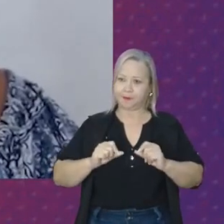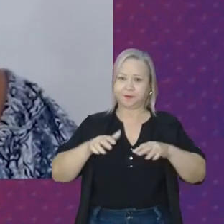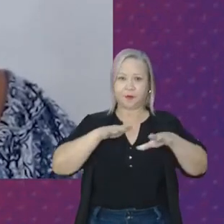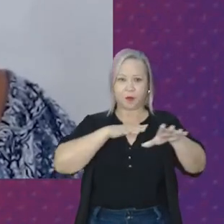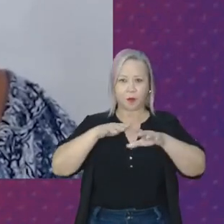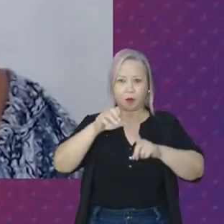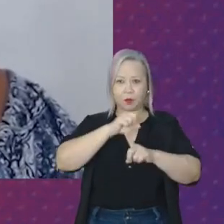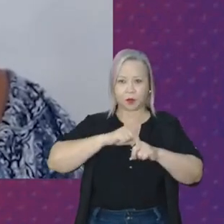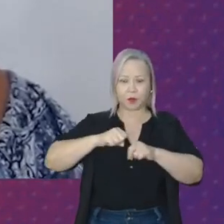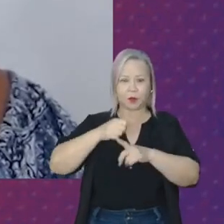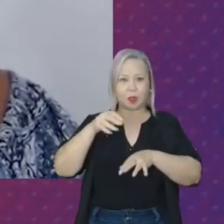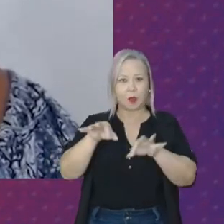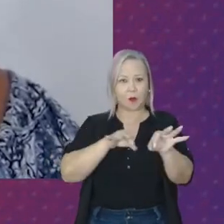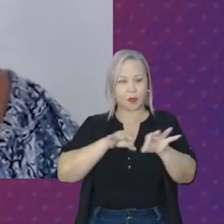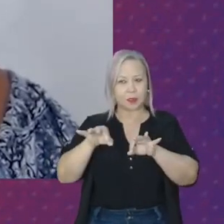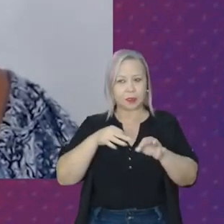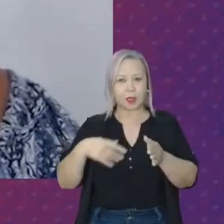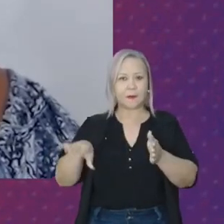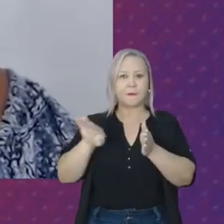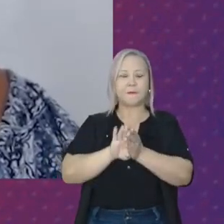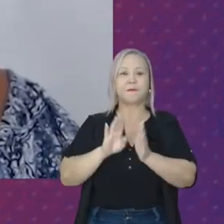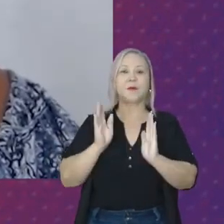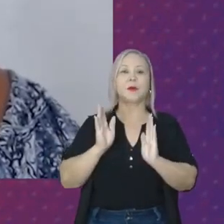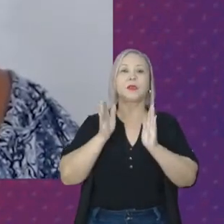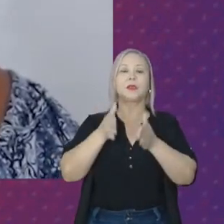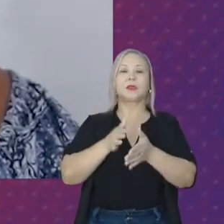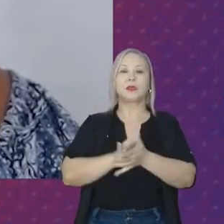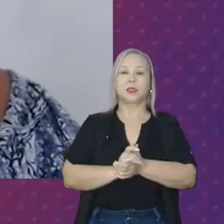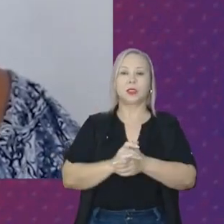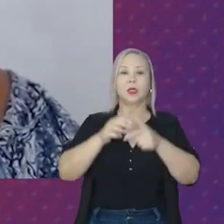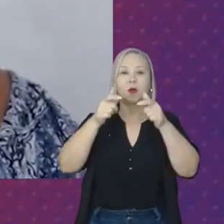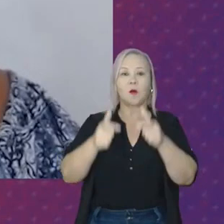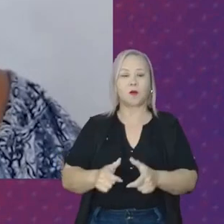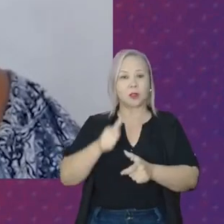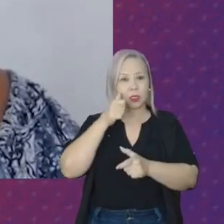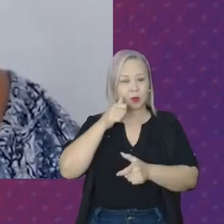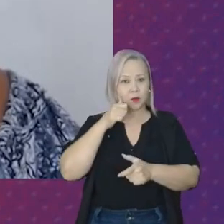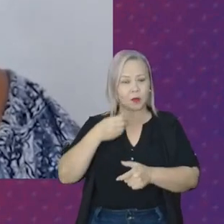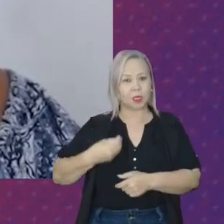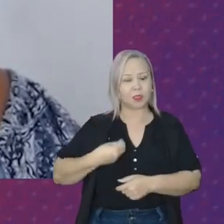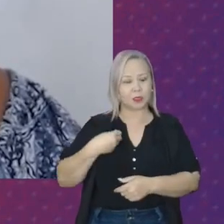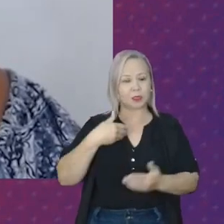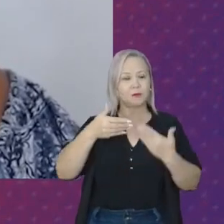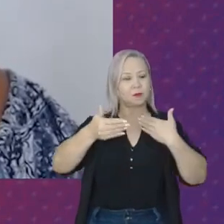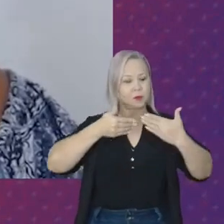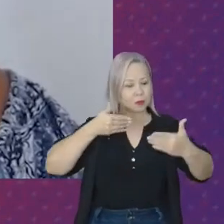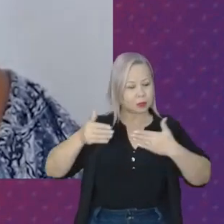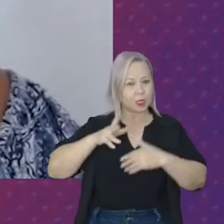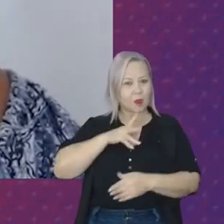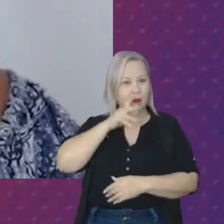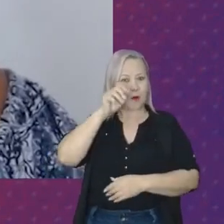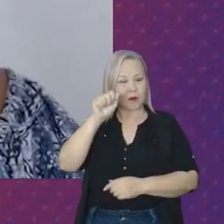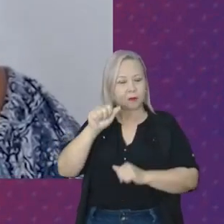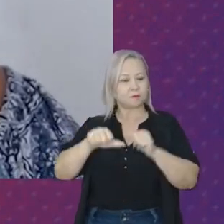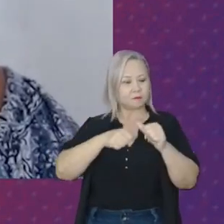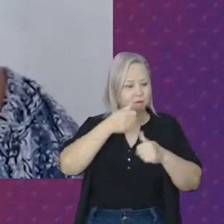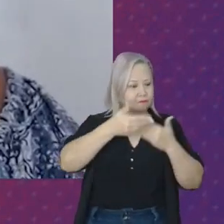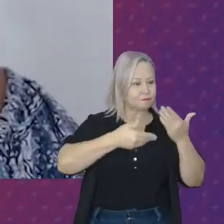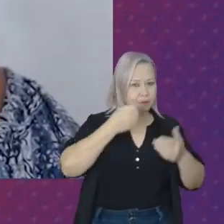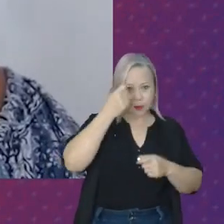social organizado, que chegue na ponta onde as mulheres estão para conversar, fortalecer,